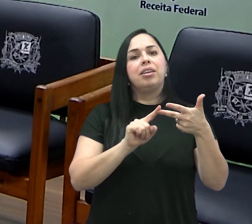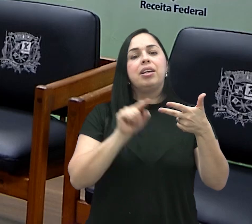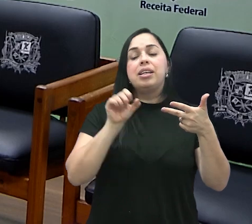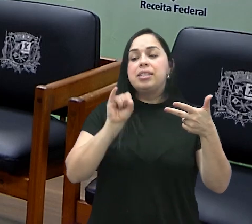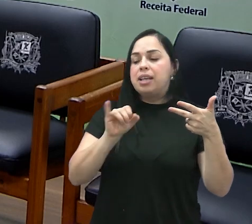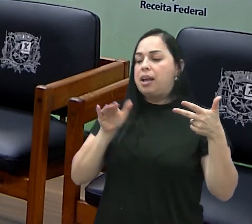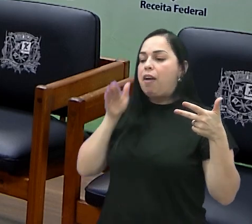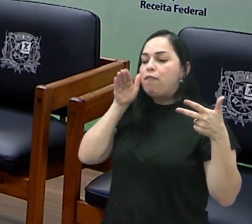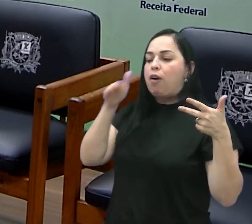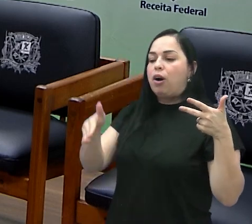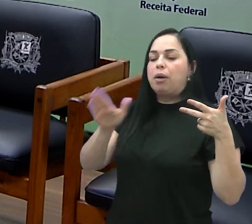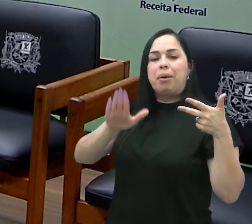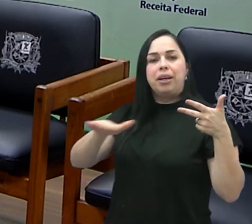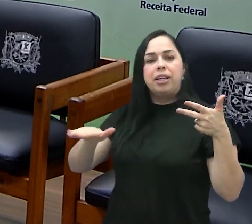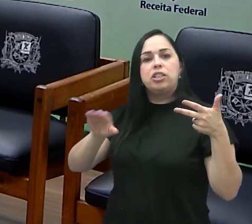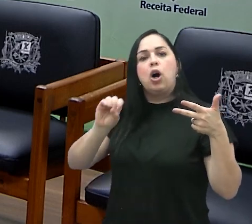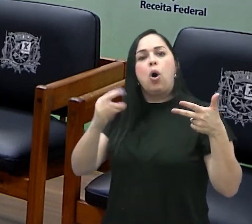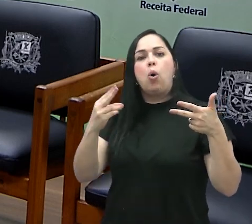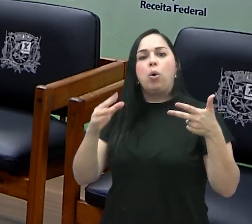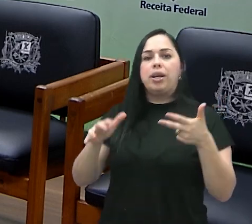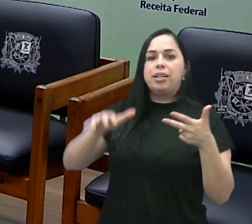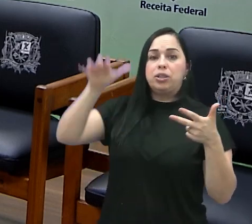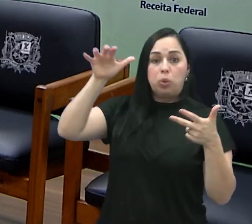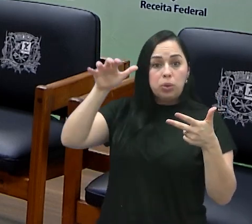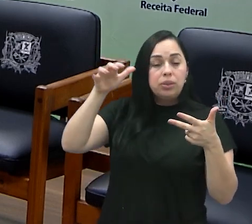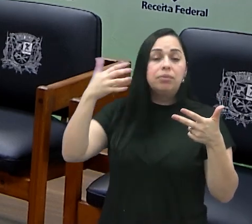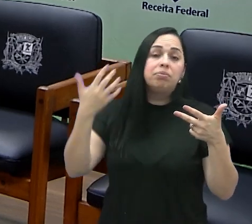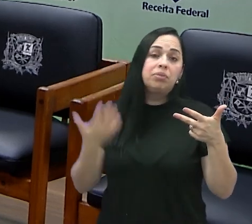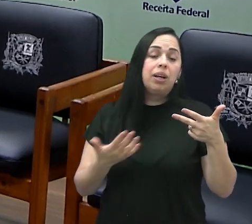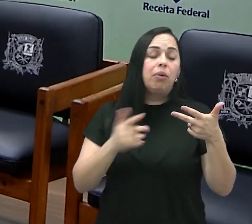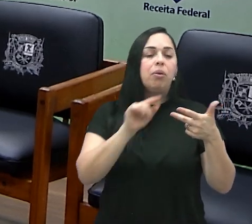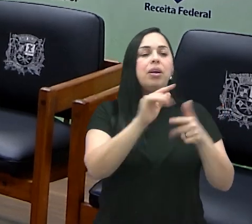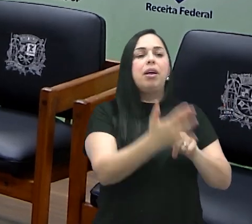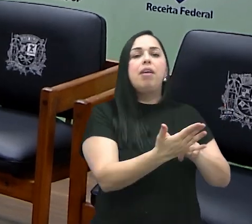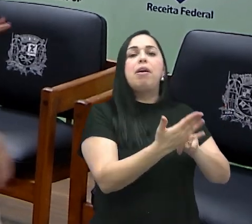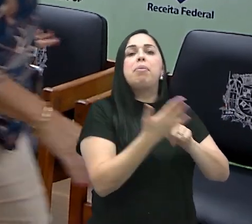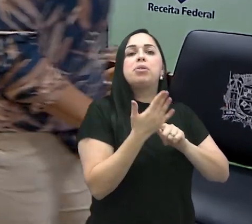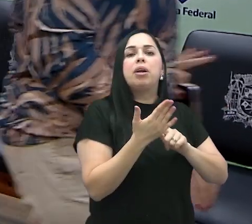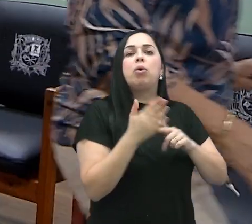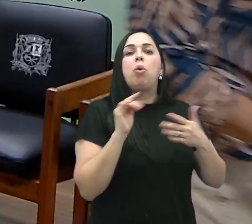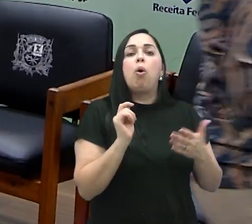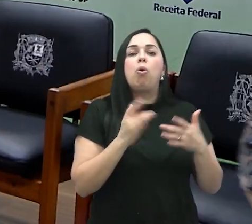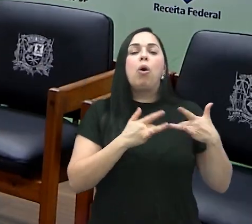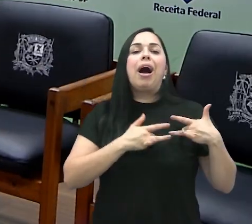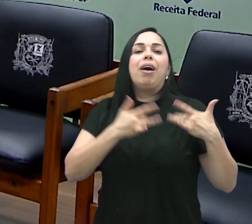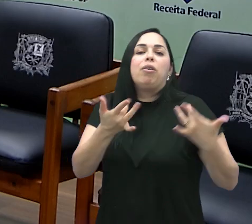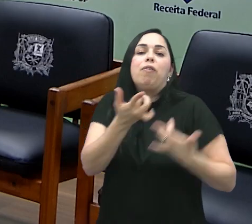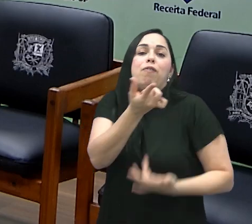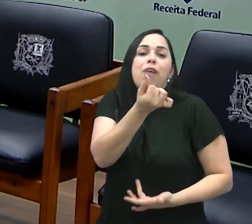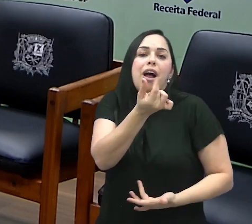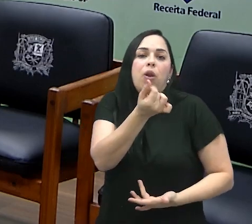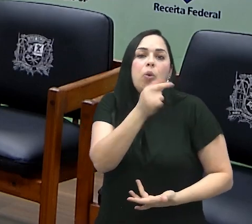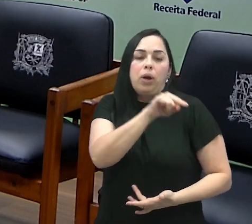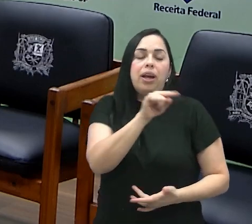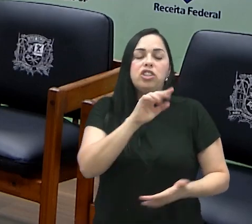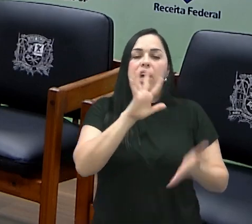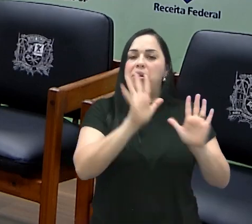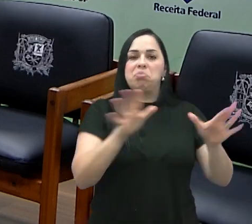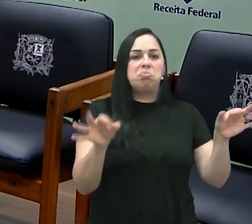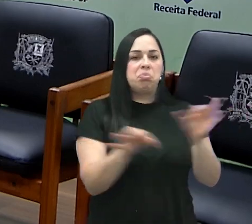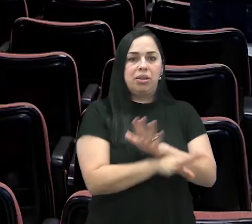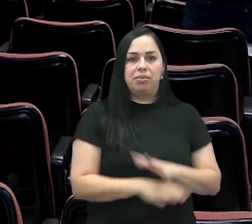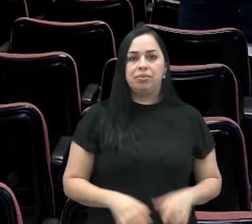Campos e se é para criança e adolescente ou se é para pessoa idosa. O próprio programa vai mostrar até que valor você pode doar, ele faz o cálculo